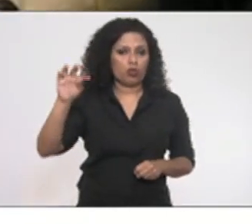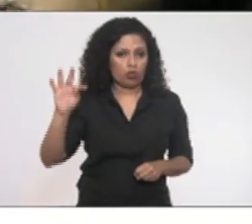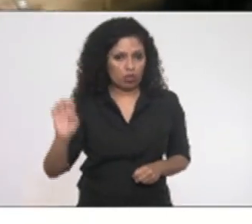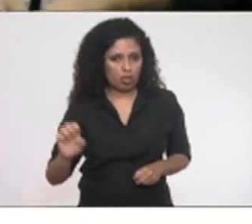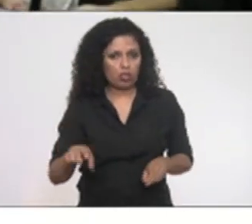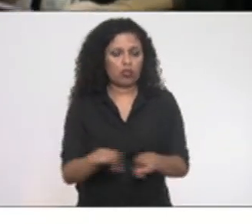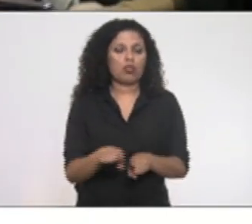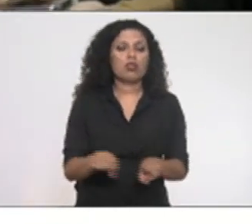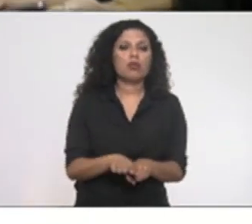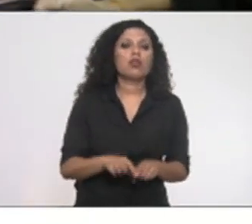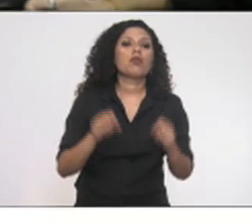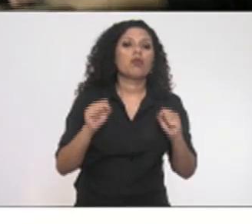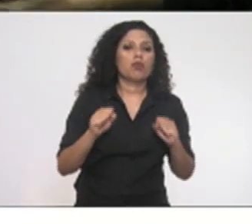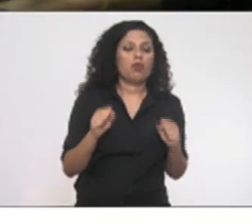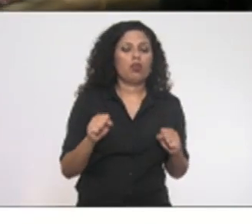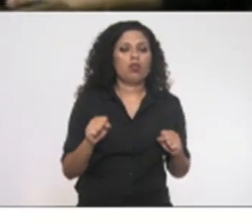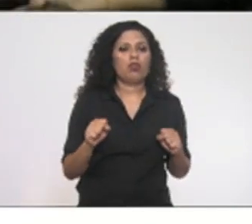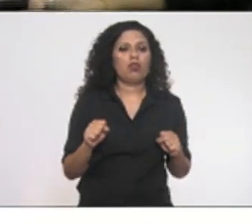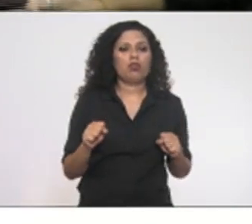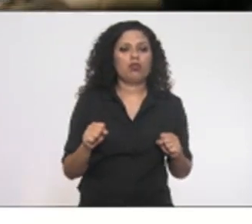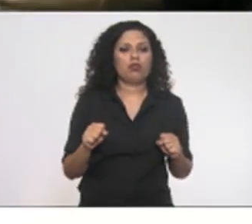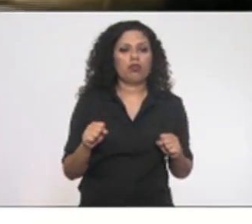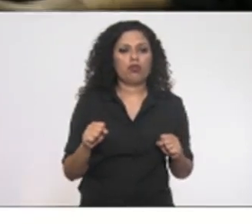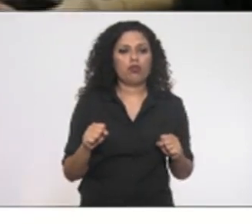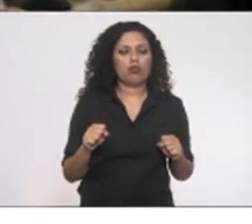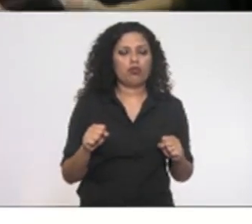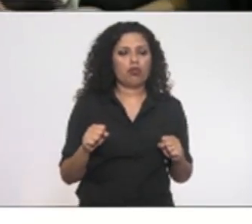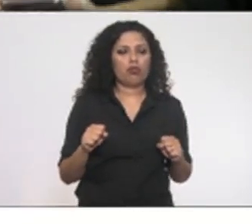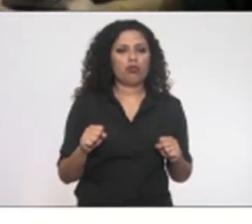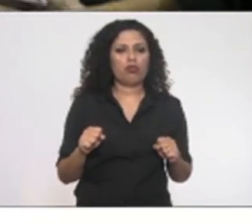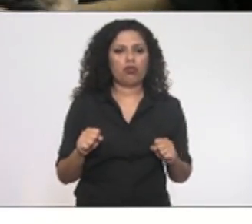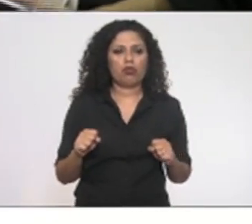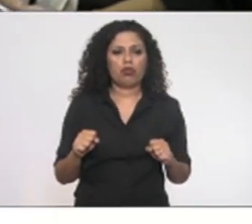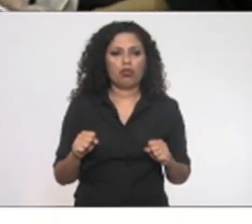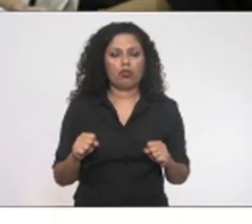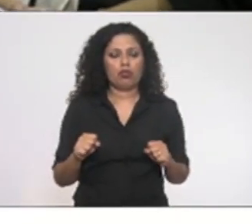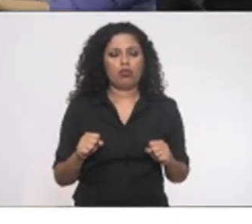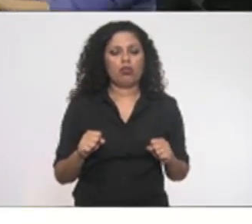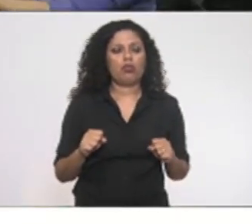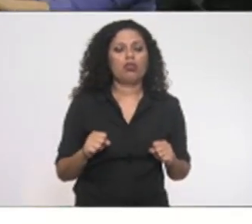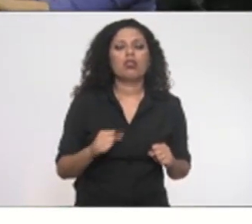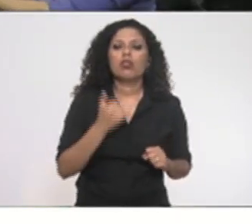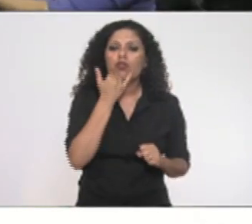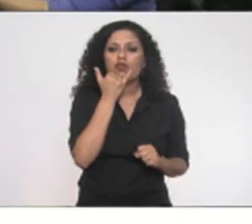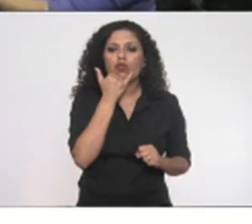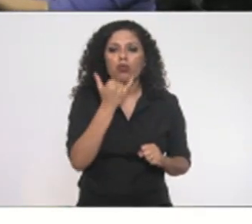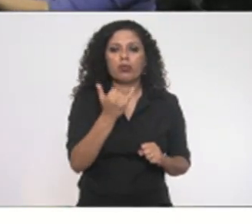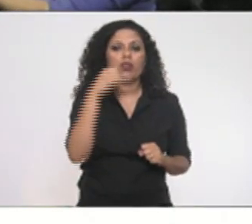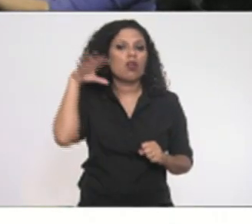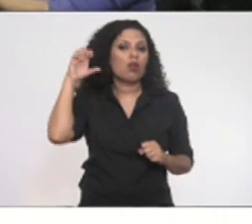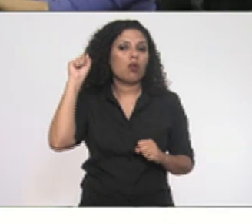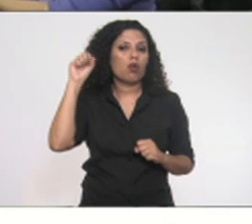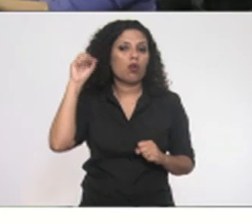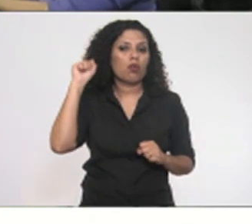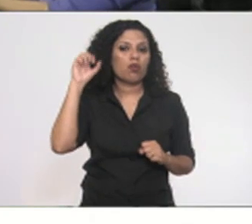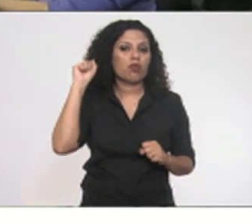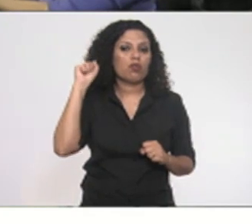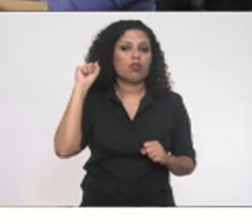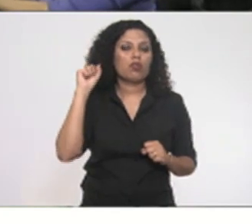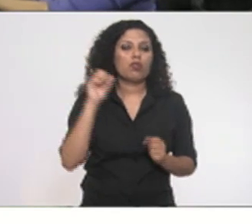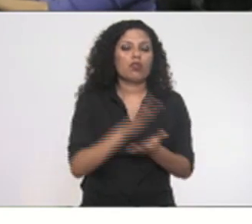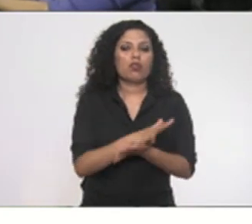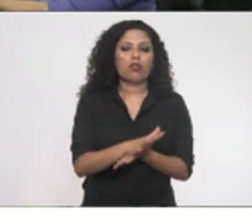coordenada entre TBG e NTS. Não há hipótese da UPGM de Itaboraí não ser feita, mas não. E parece que,